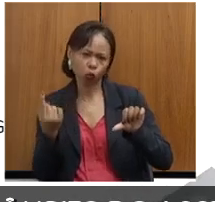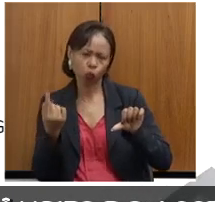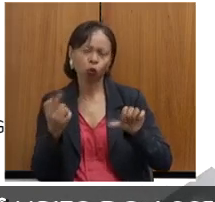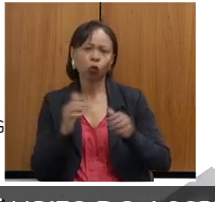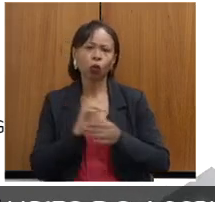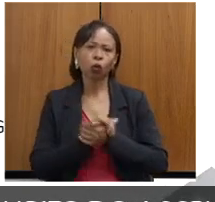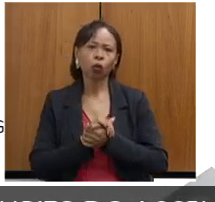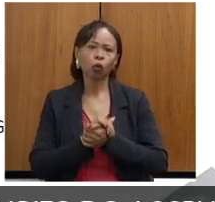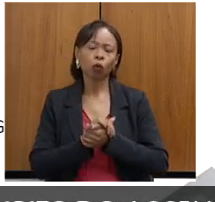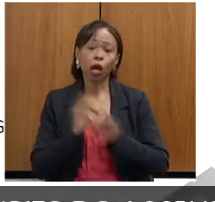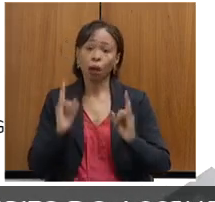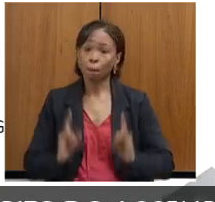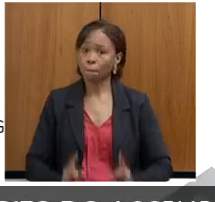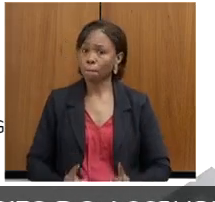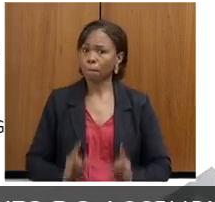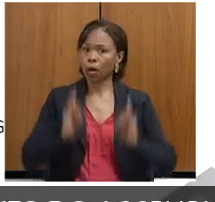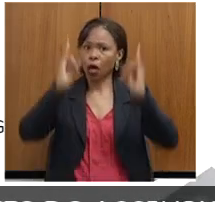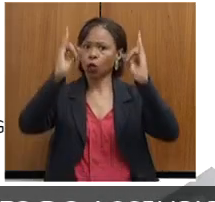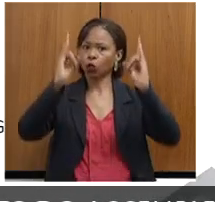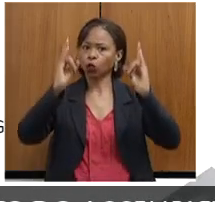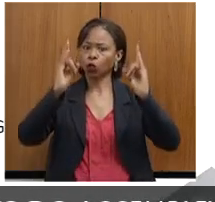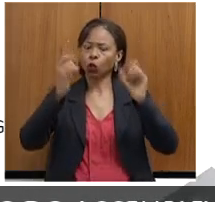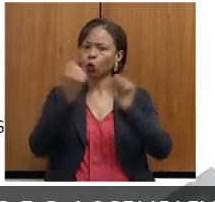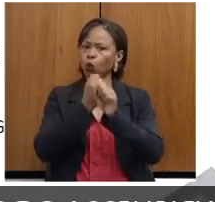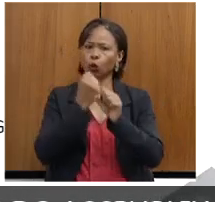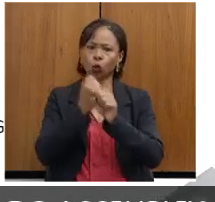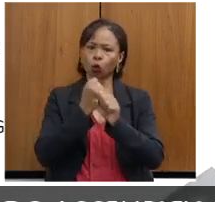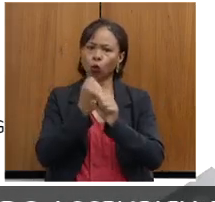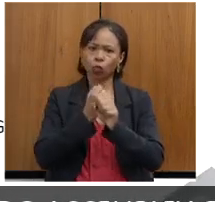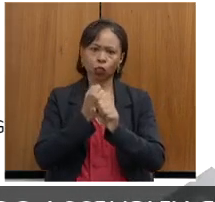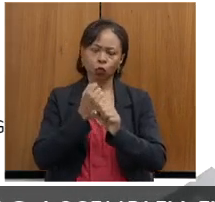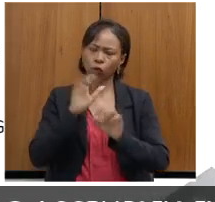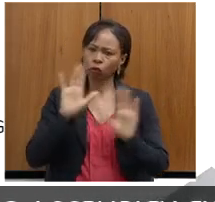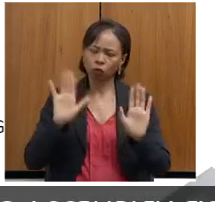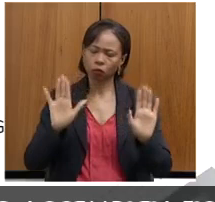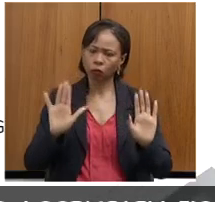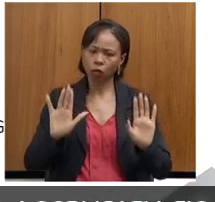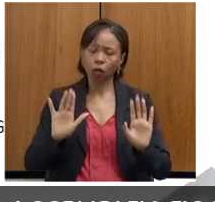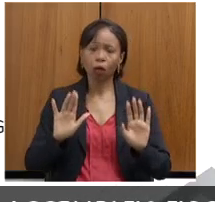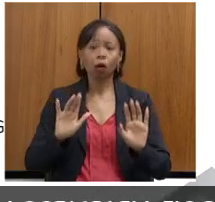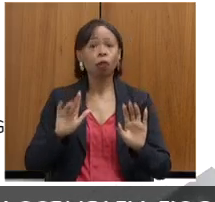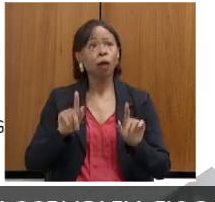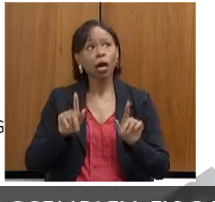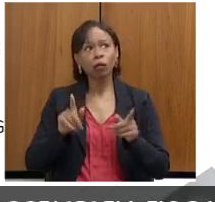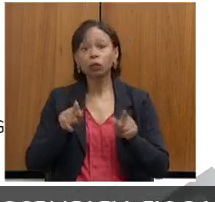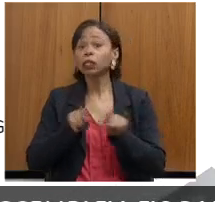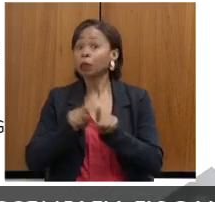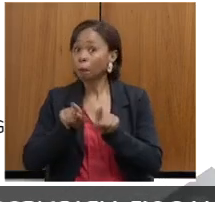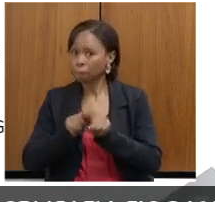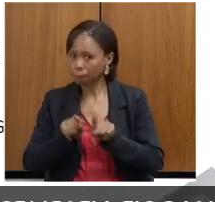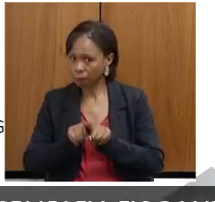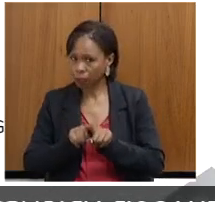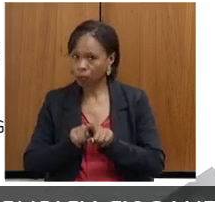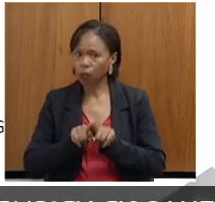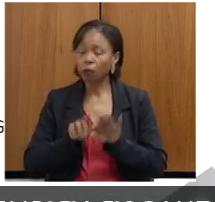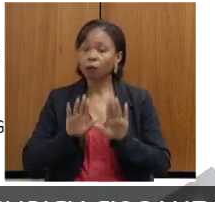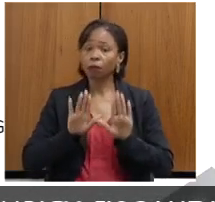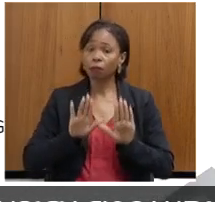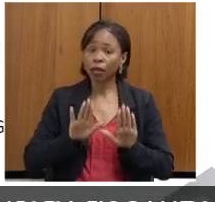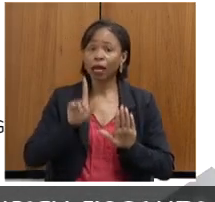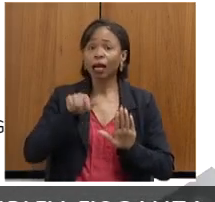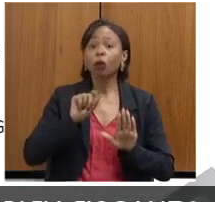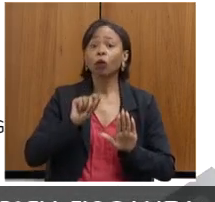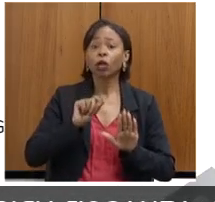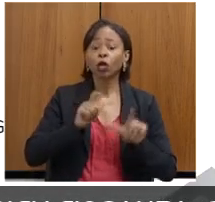prédio construído pelo Estado para a polícia civil mas isto inclusive as implicou